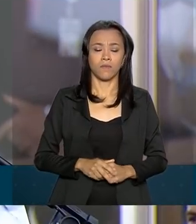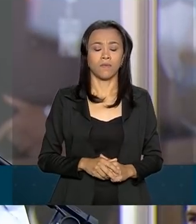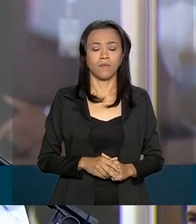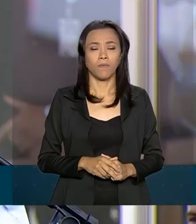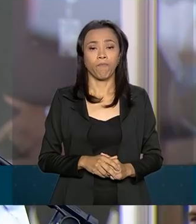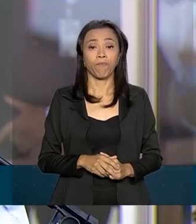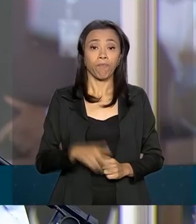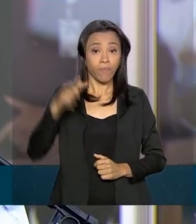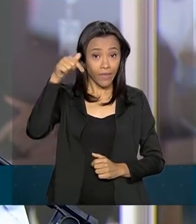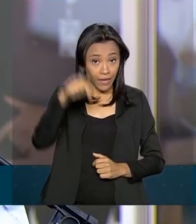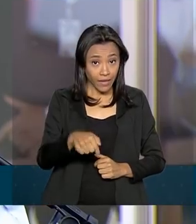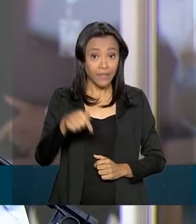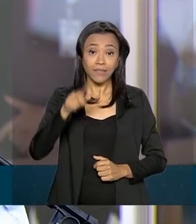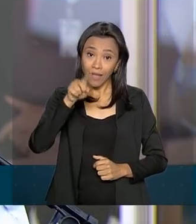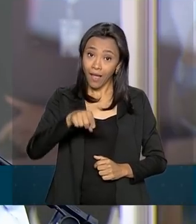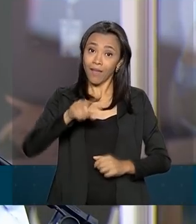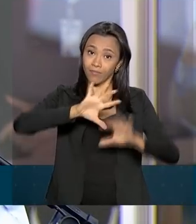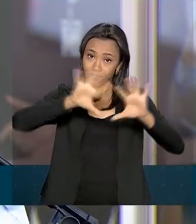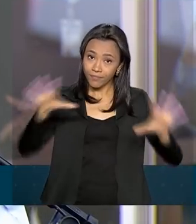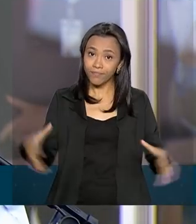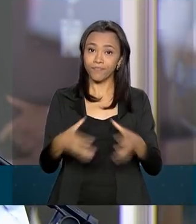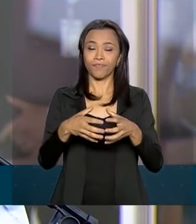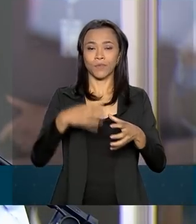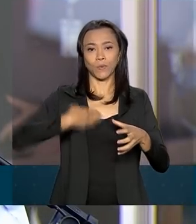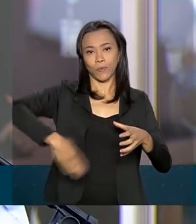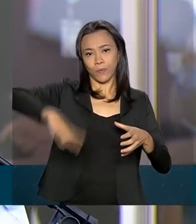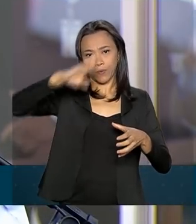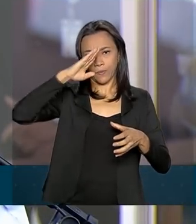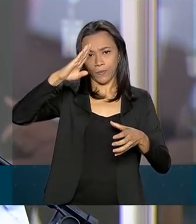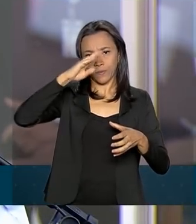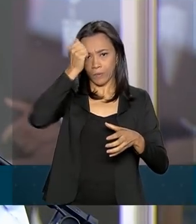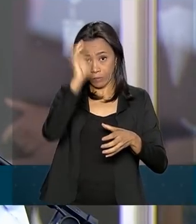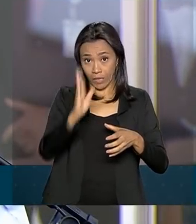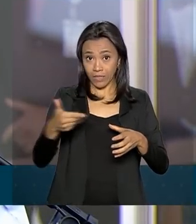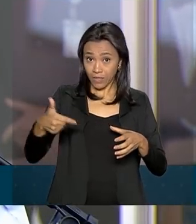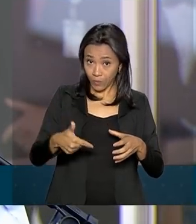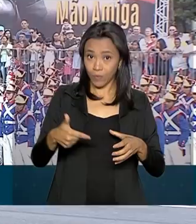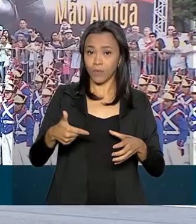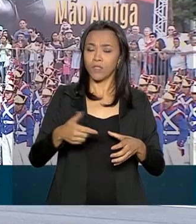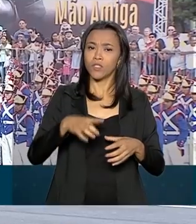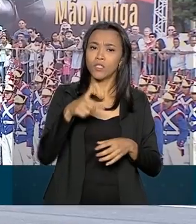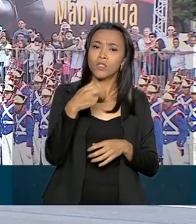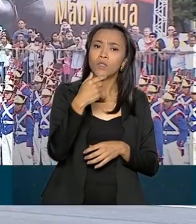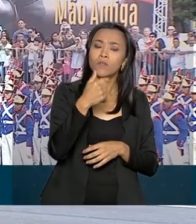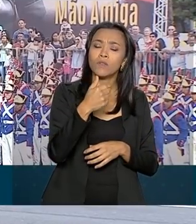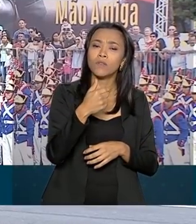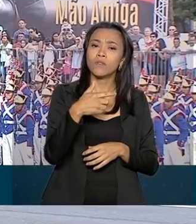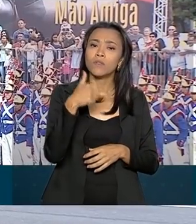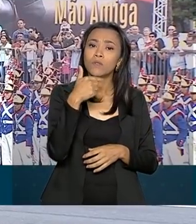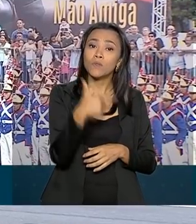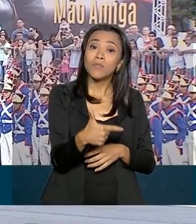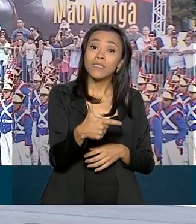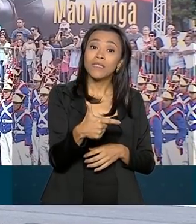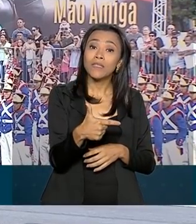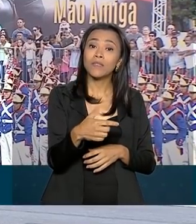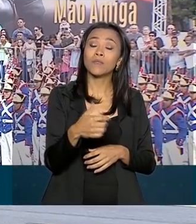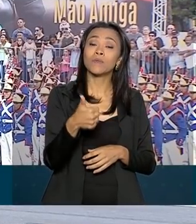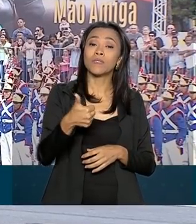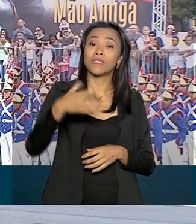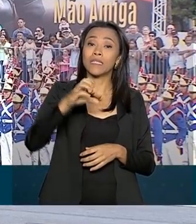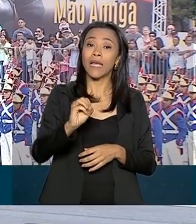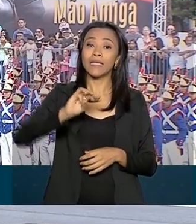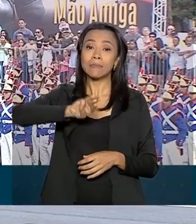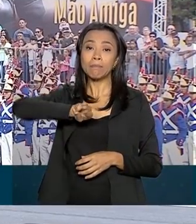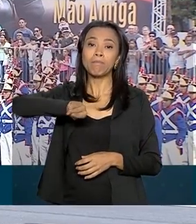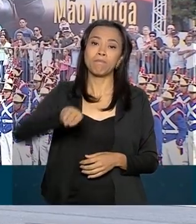Esse é o nosso Exército Brasileiro, o exército de 210 milhões de habitantes.